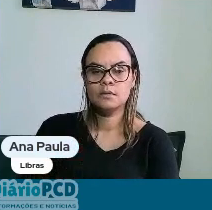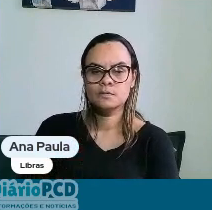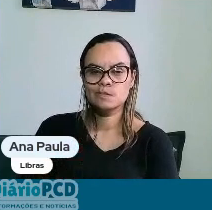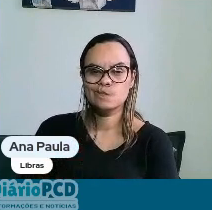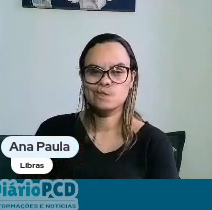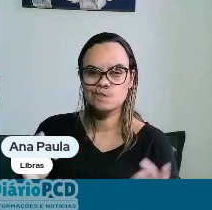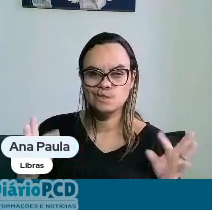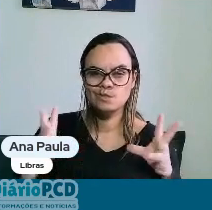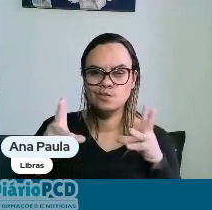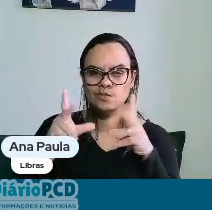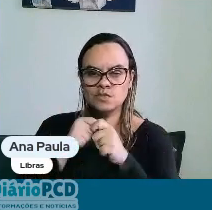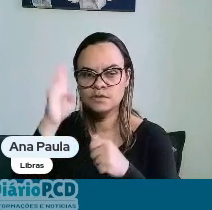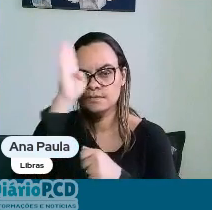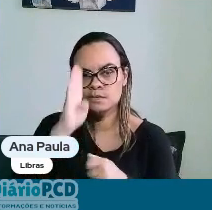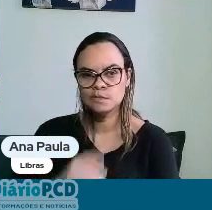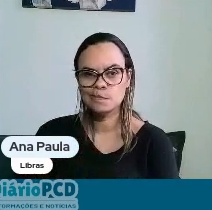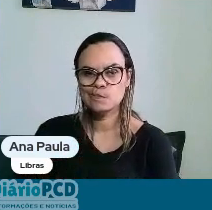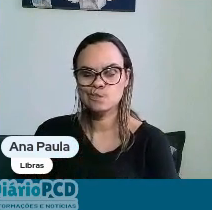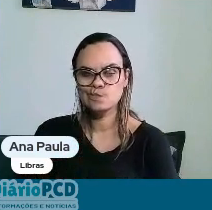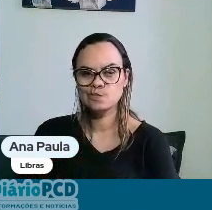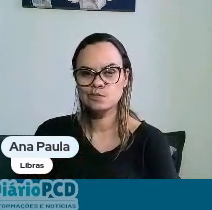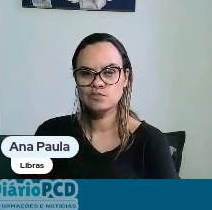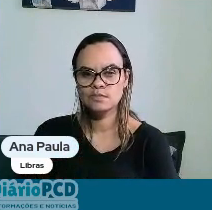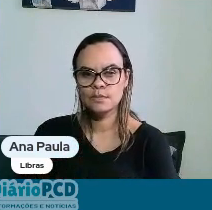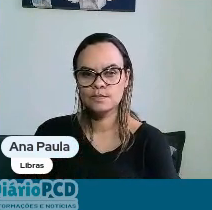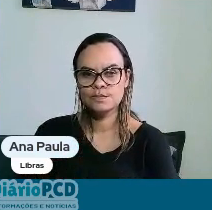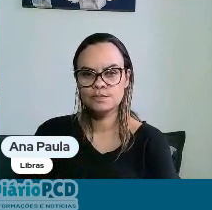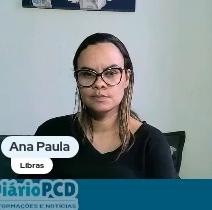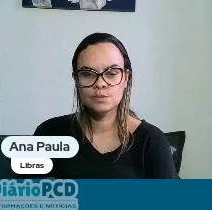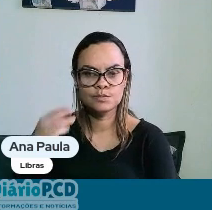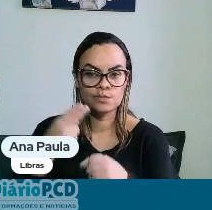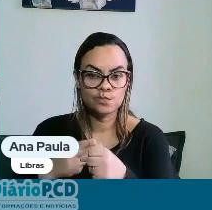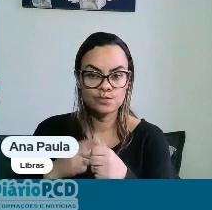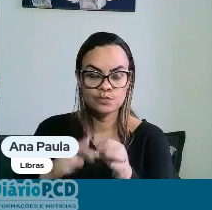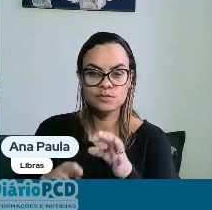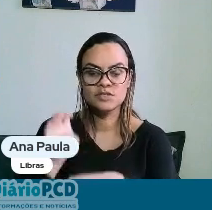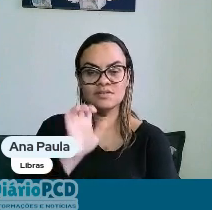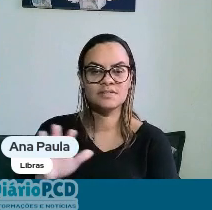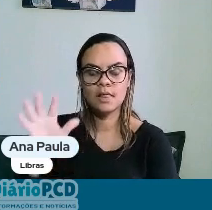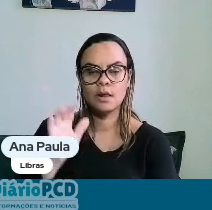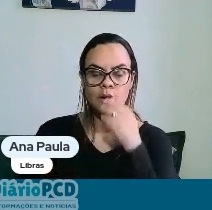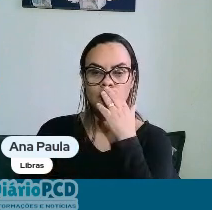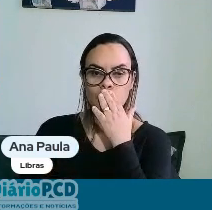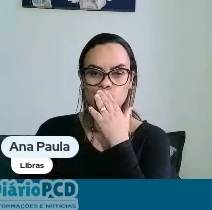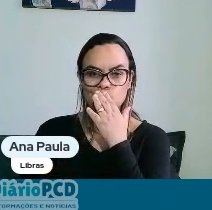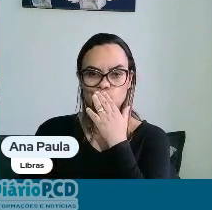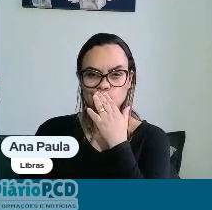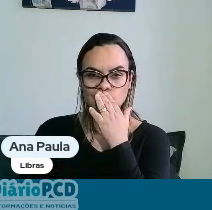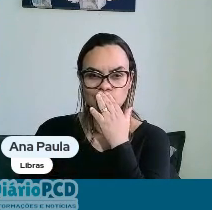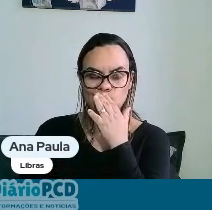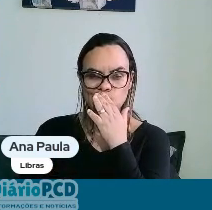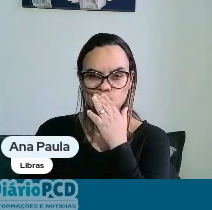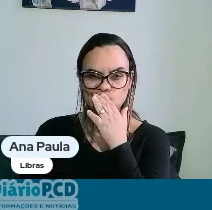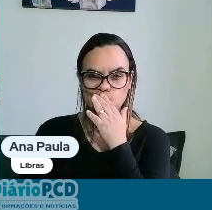todo o Brasil, de tudo que é para os municípios e para os estados, daquilo que terá que